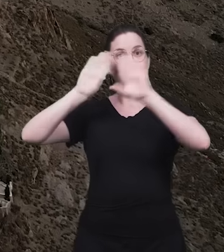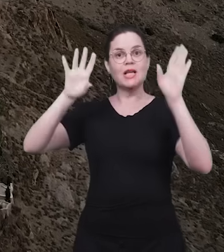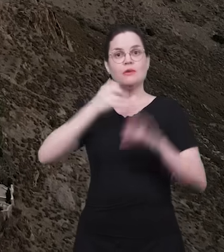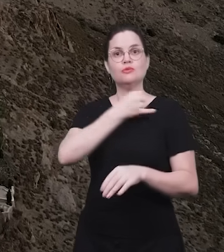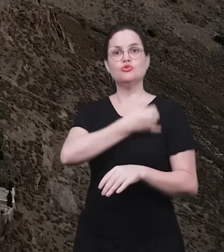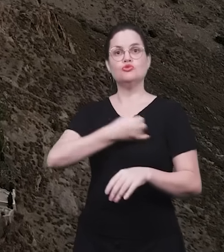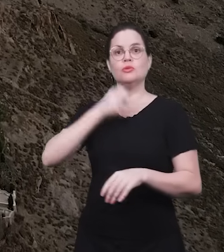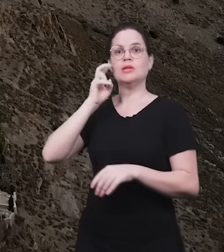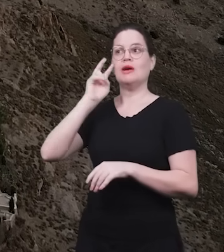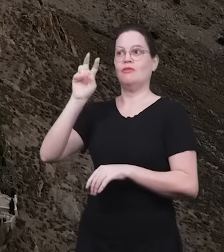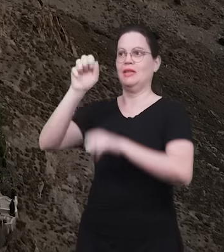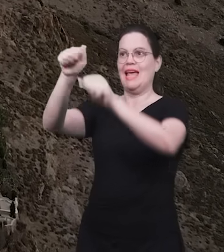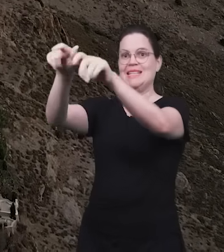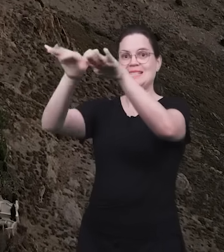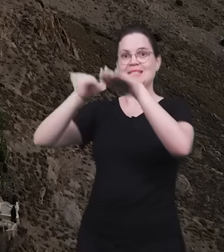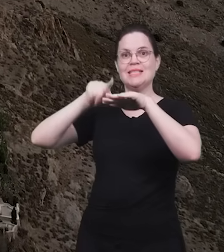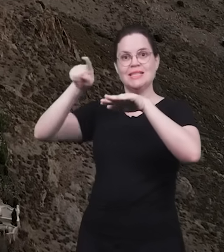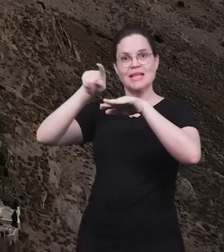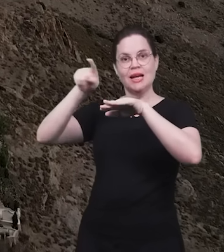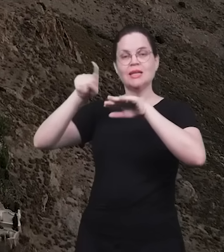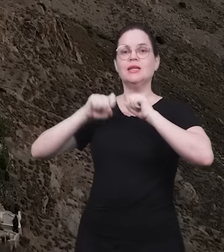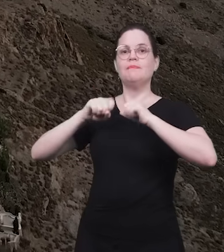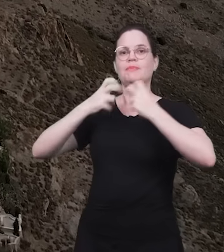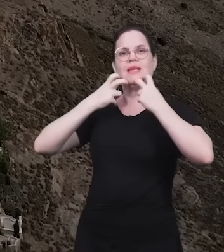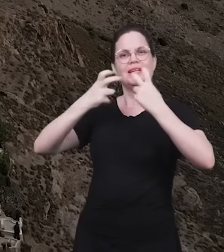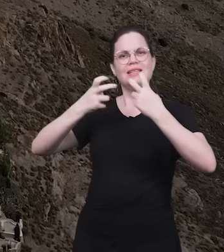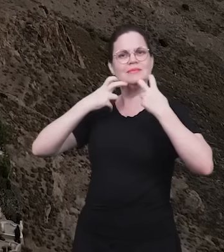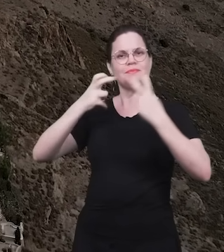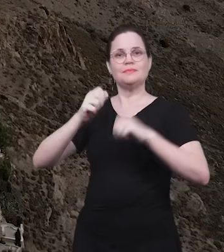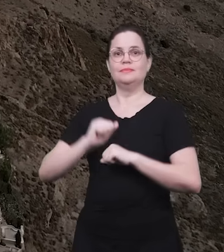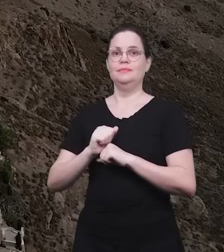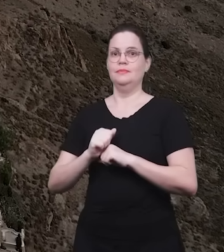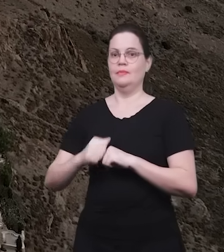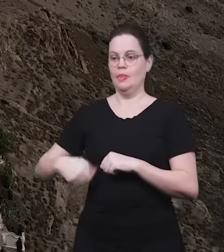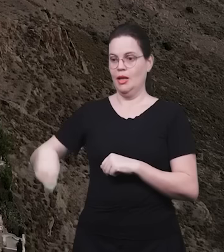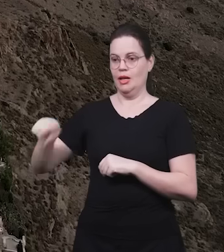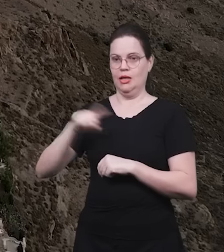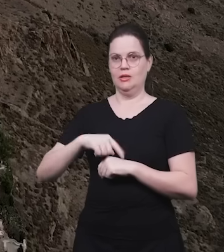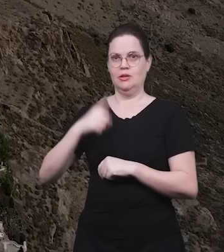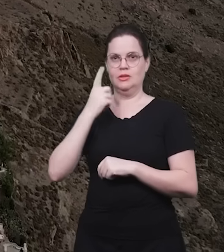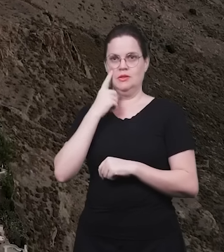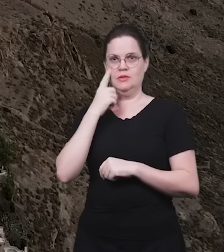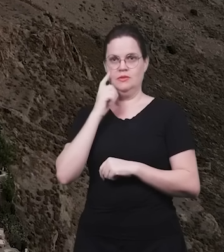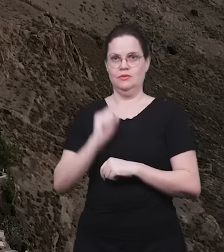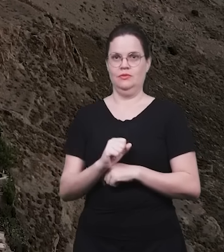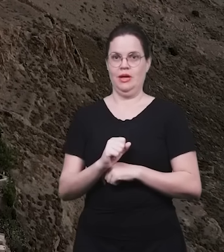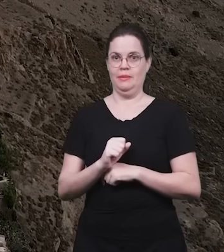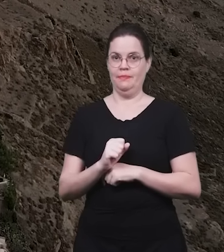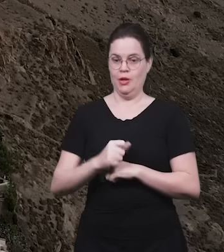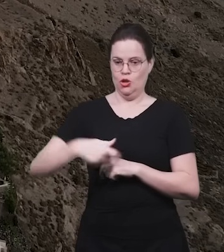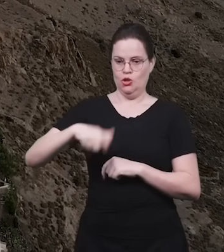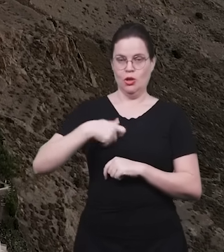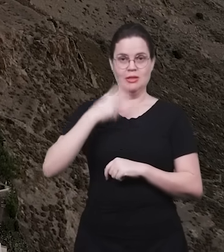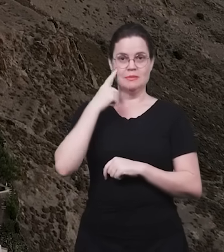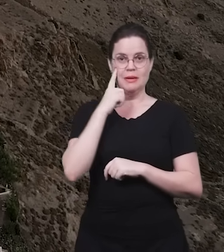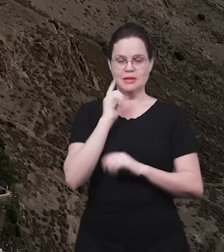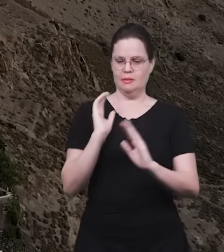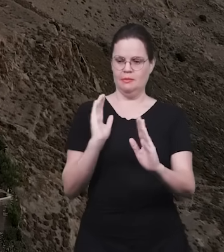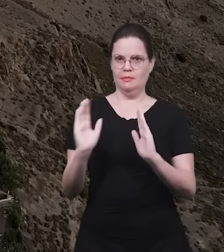eternidade. E o relógio que está marcando o nosso tempo aqui está com os mártires que estão